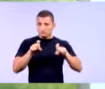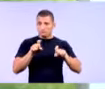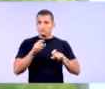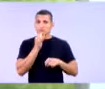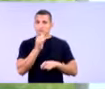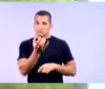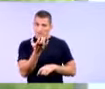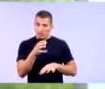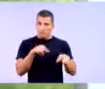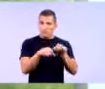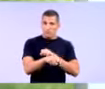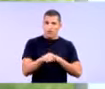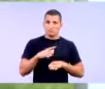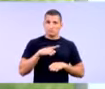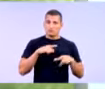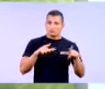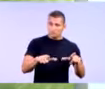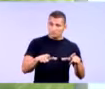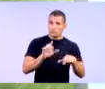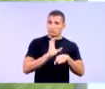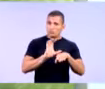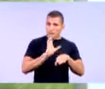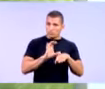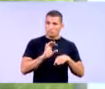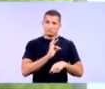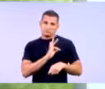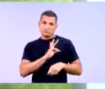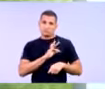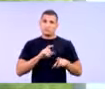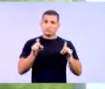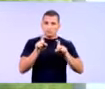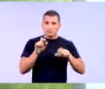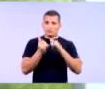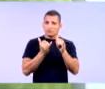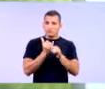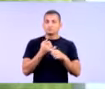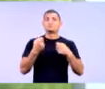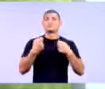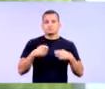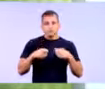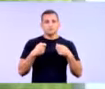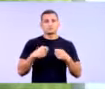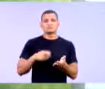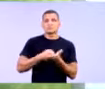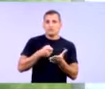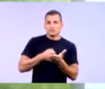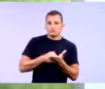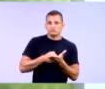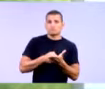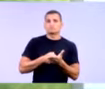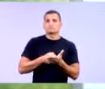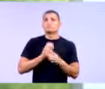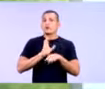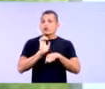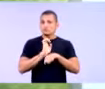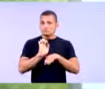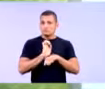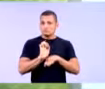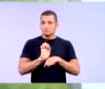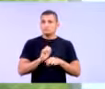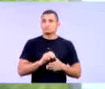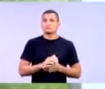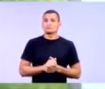no curso técnico de informática para a internet, precisa cumprir o estágio. E aí eu sei, a gente tem ciência disso,